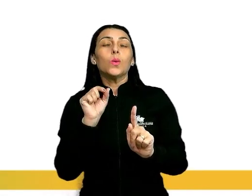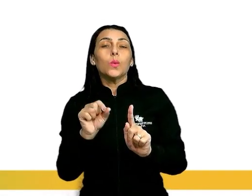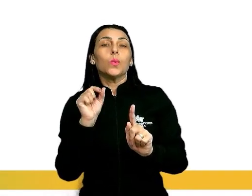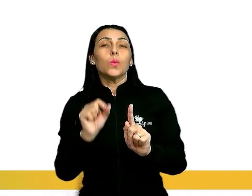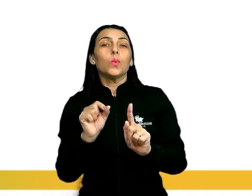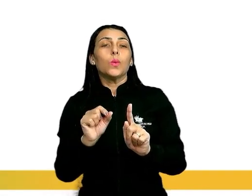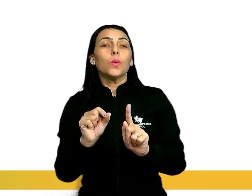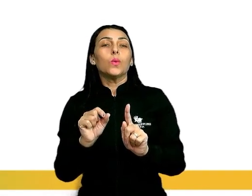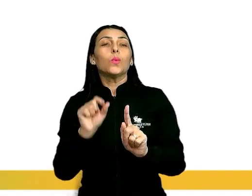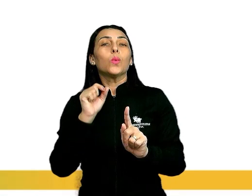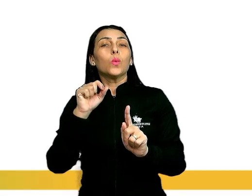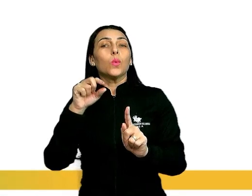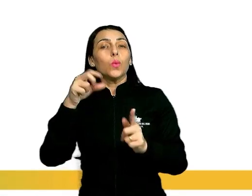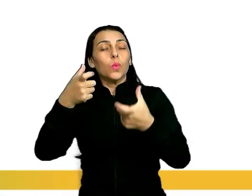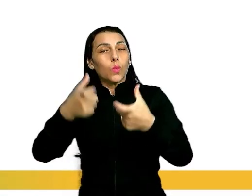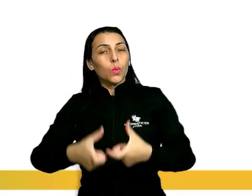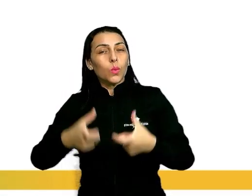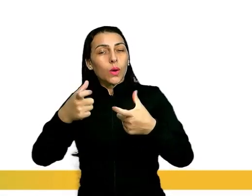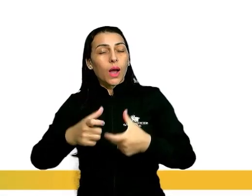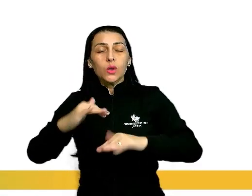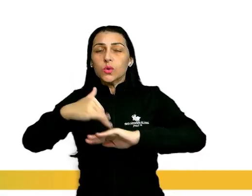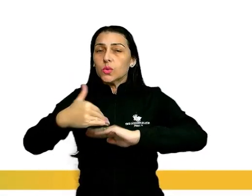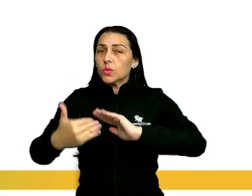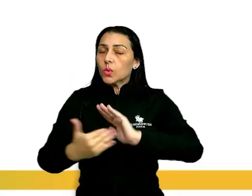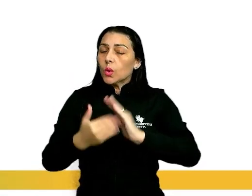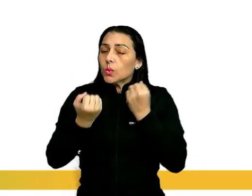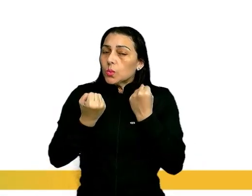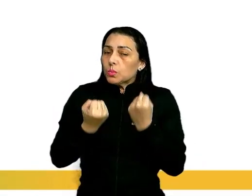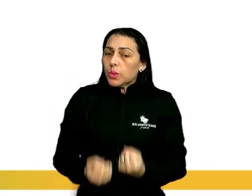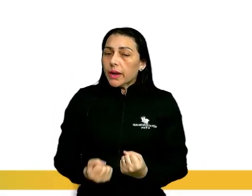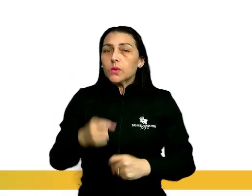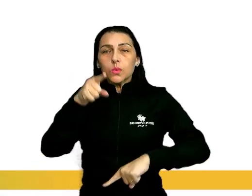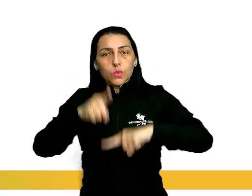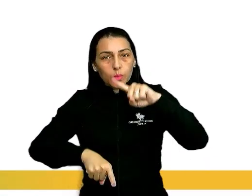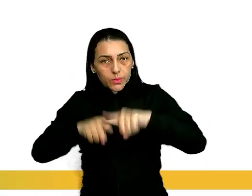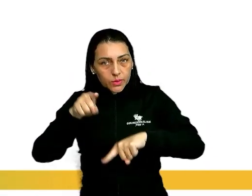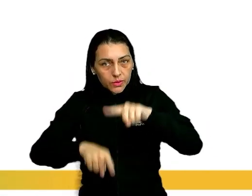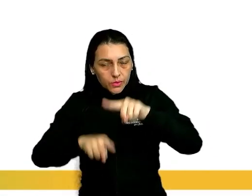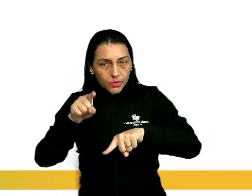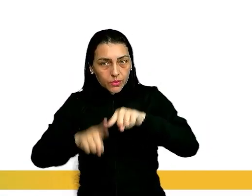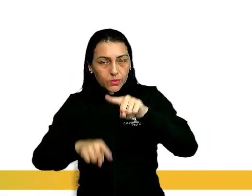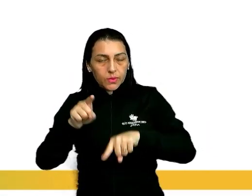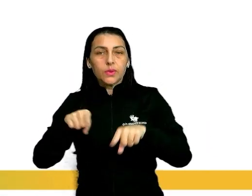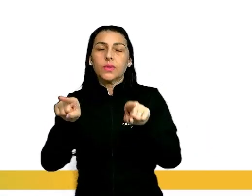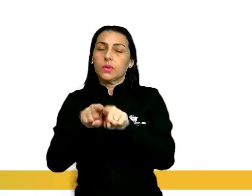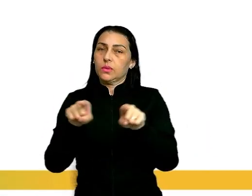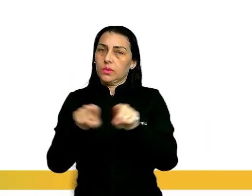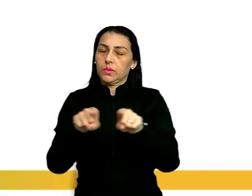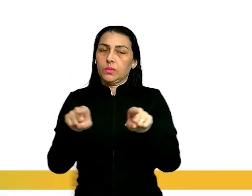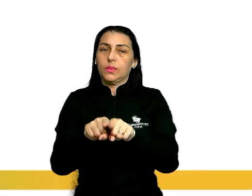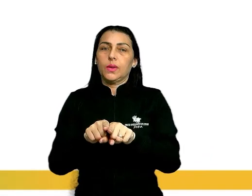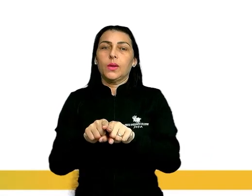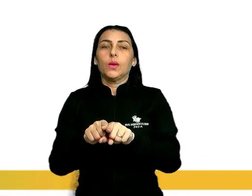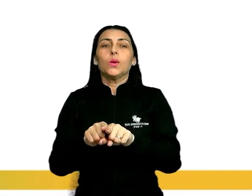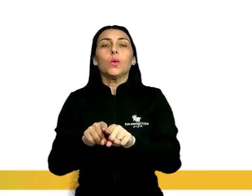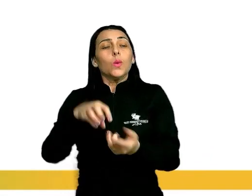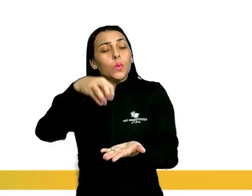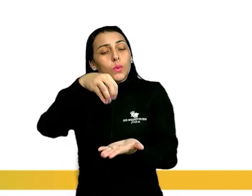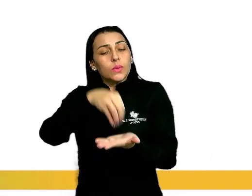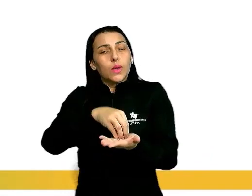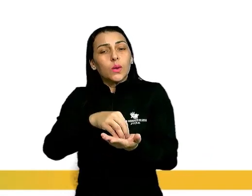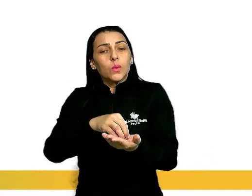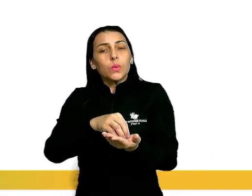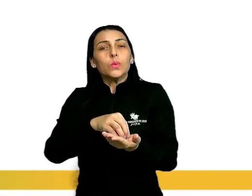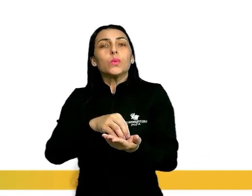como sendo o lugar da concentração de todo o peso de um corpo em situações corriqueiras o centro de massa